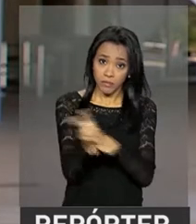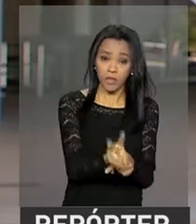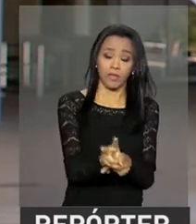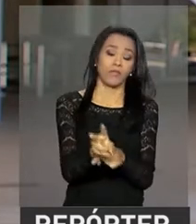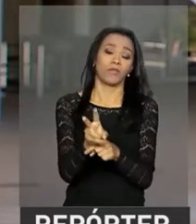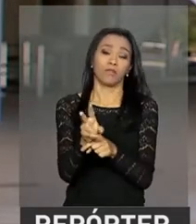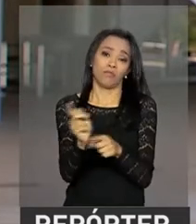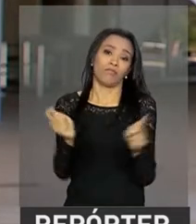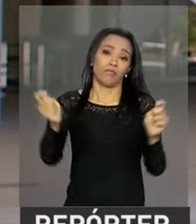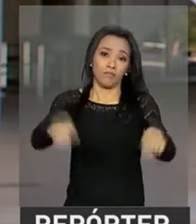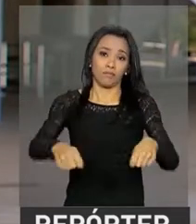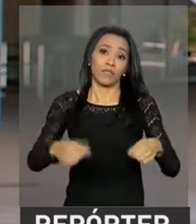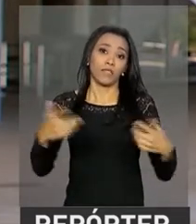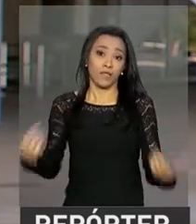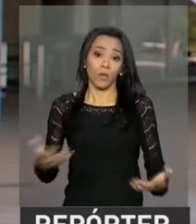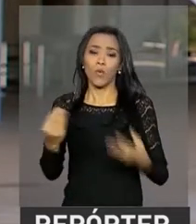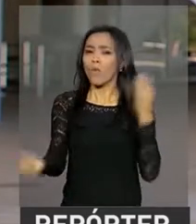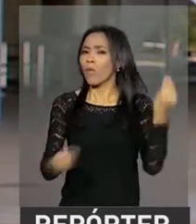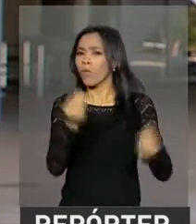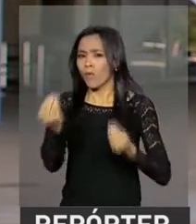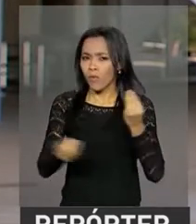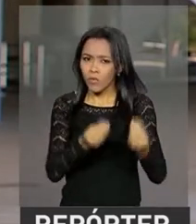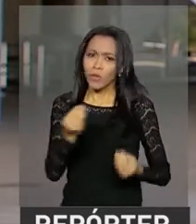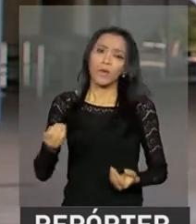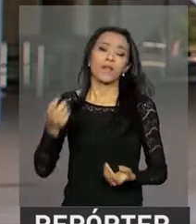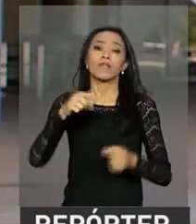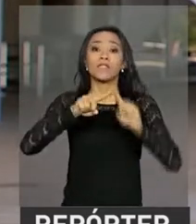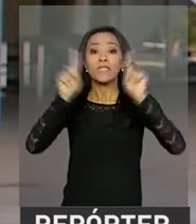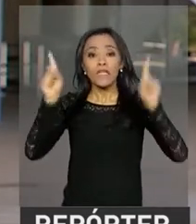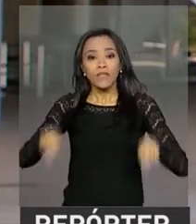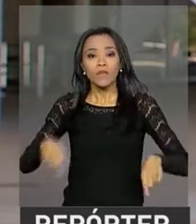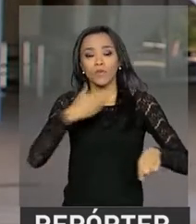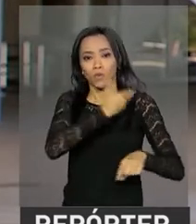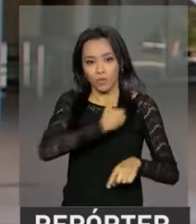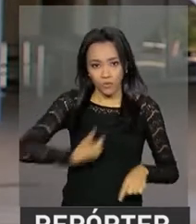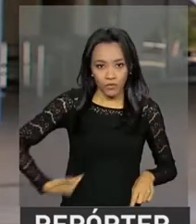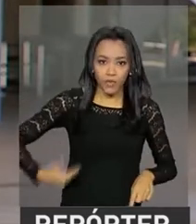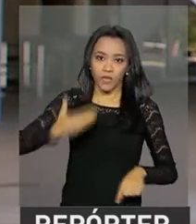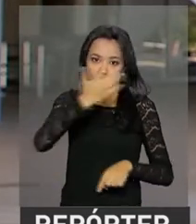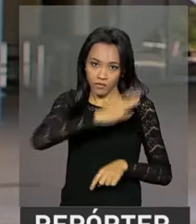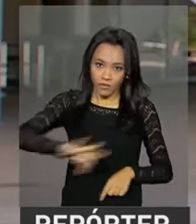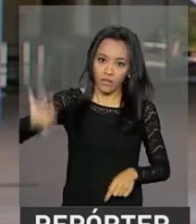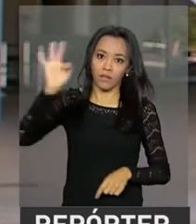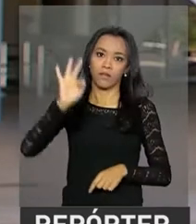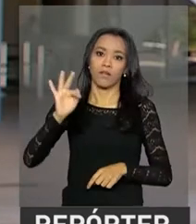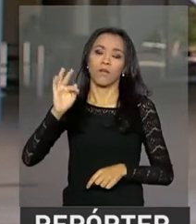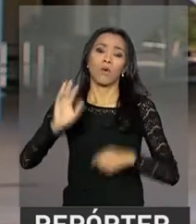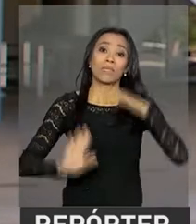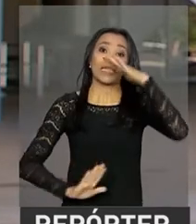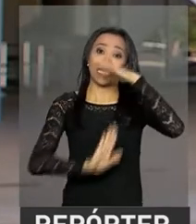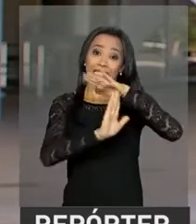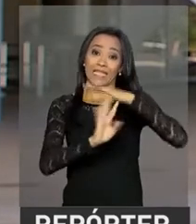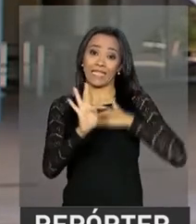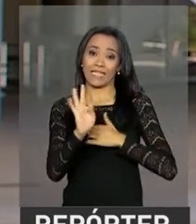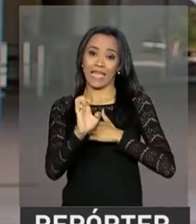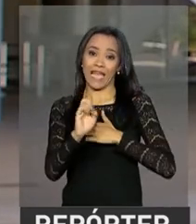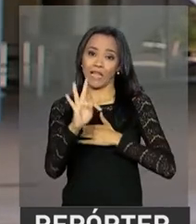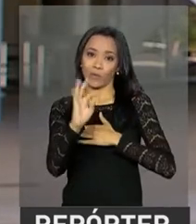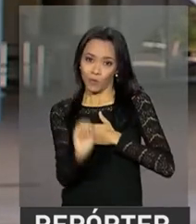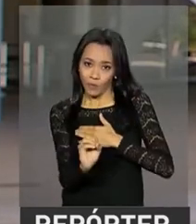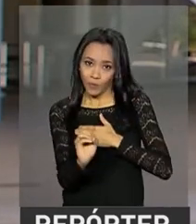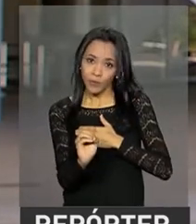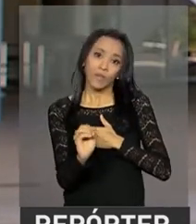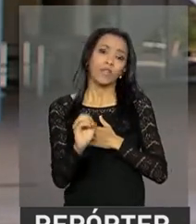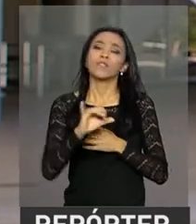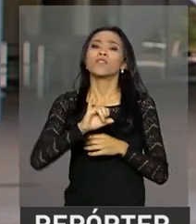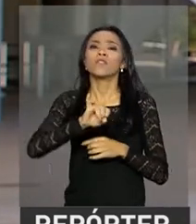governo federal. Então, Leandro, ficou assim, para servidores públicos da União, o teto, né, o limite de